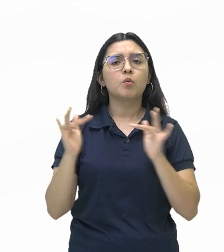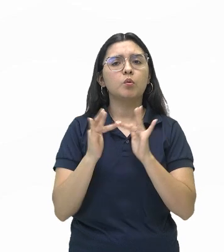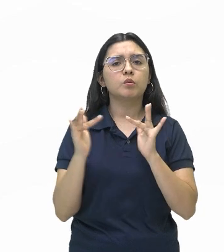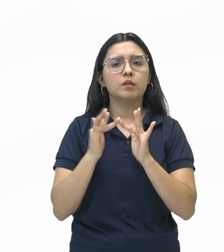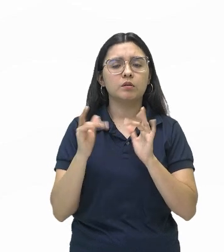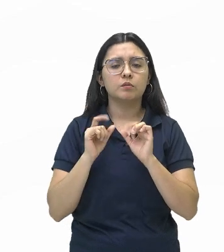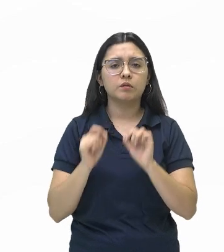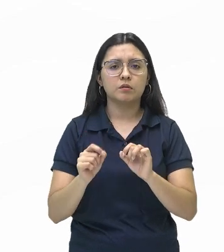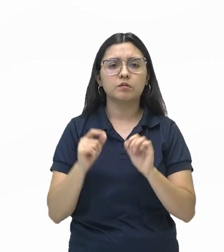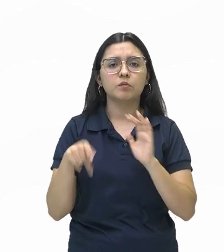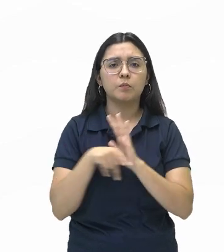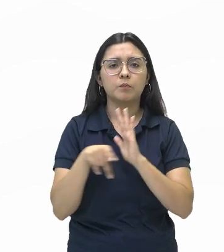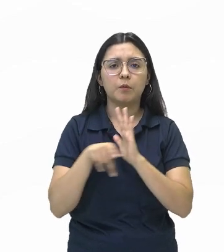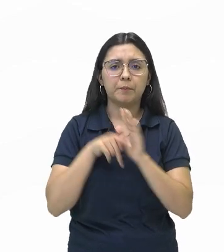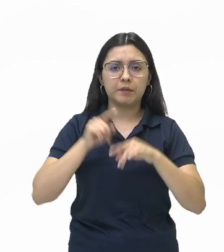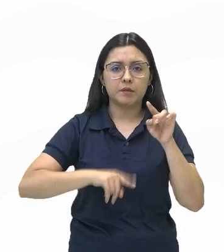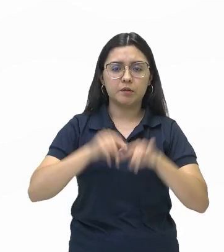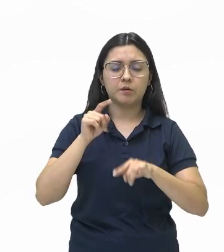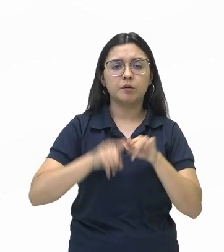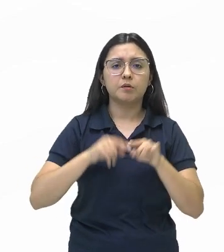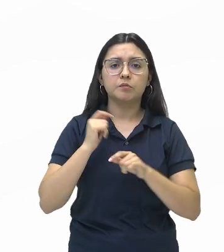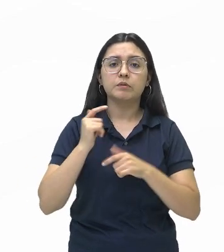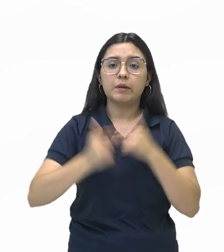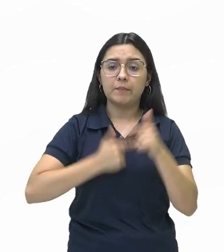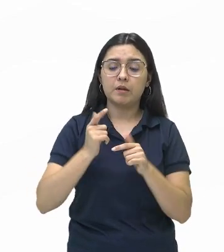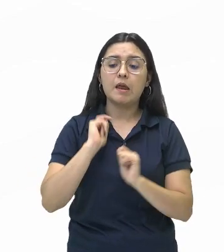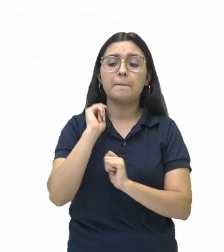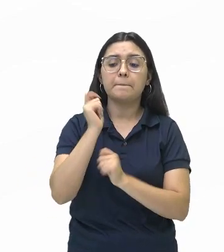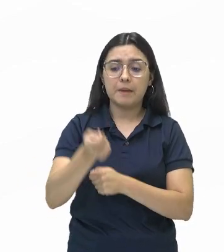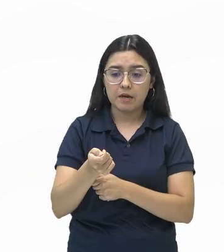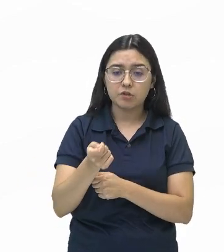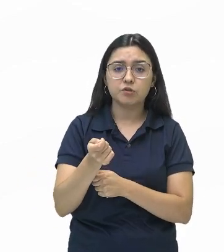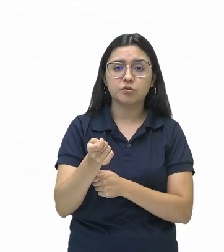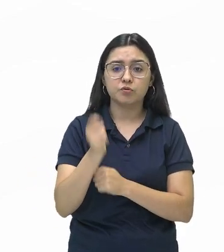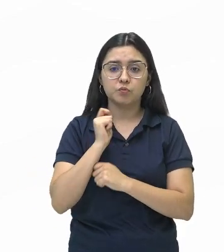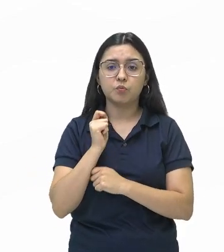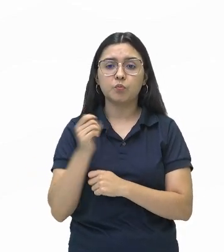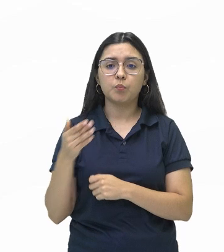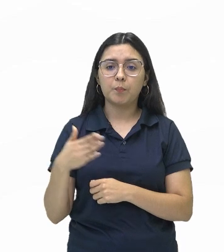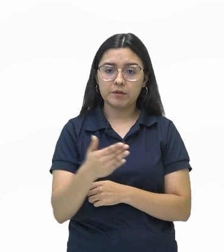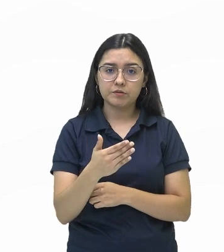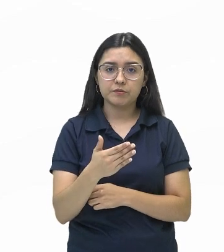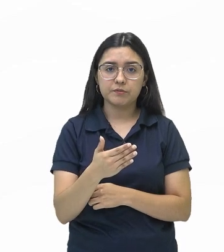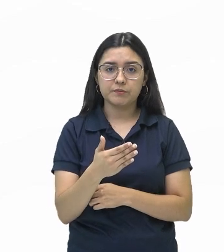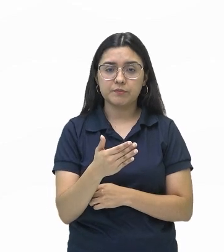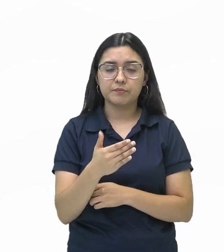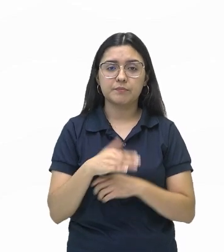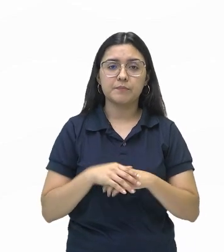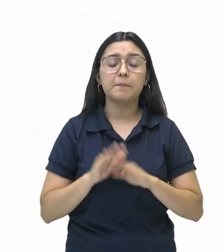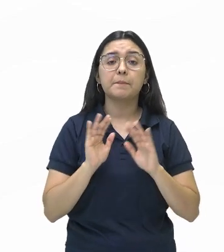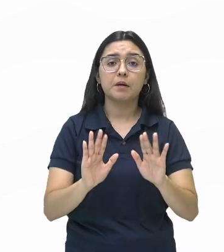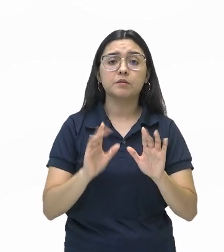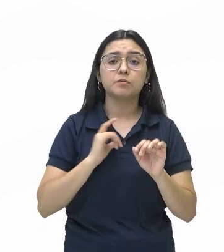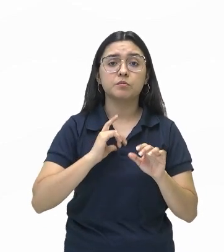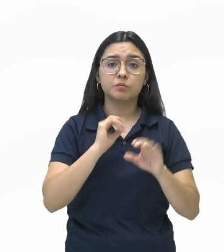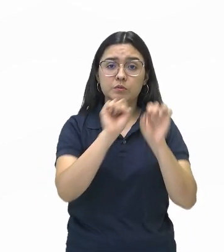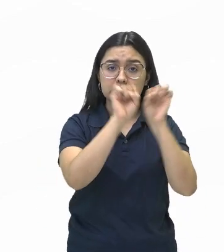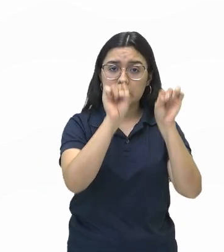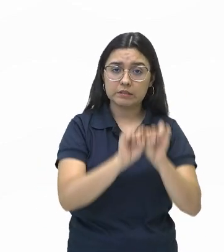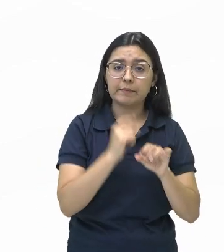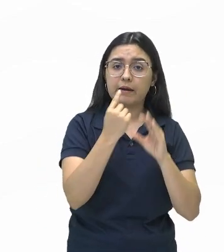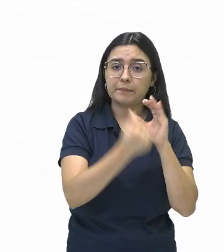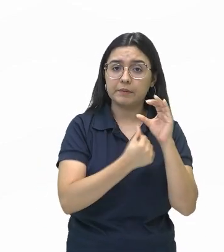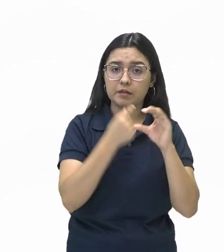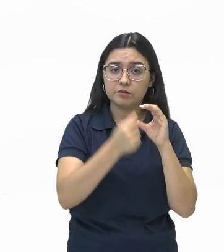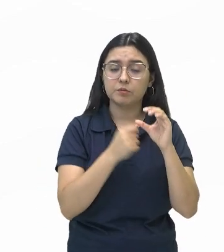com o produto do seu trabalho, ele pesca o peixe, ele tirou o peixe, né? Mas o sistema capitalista,